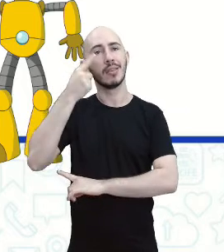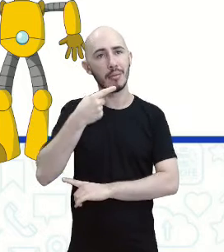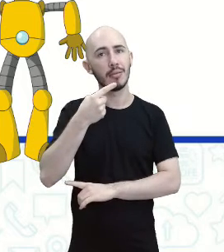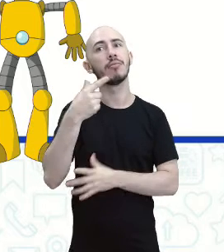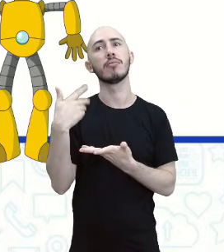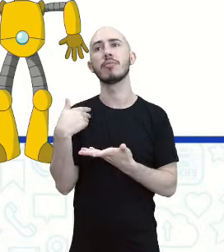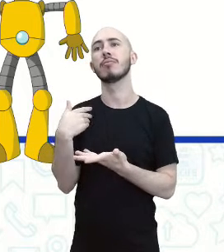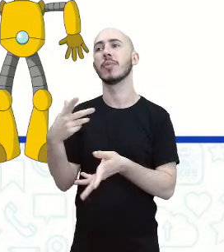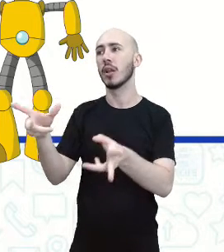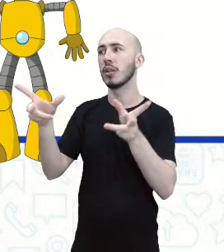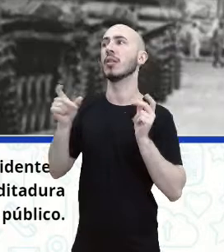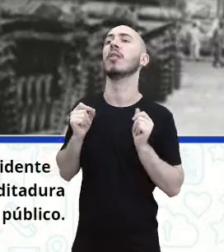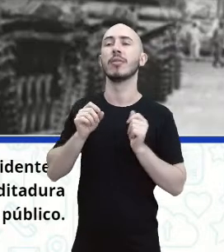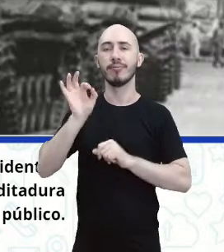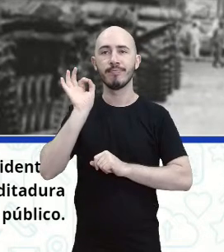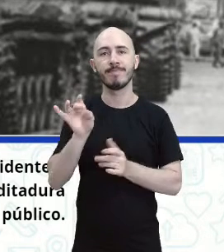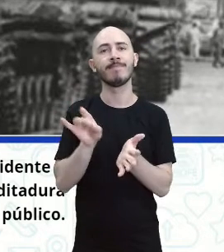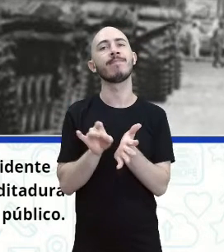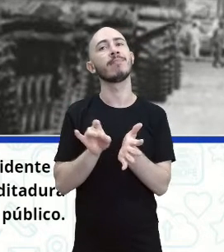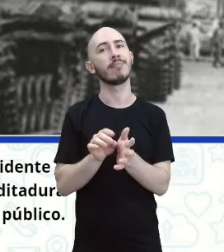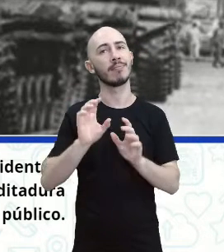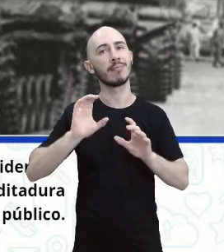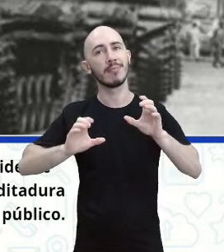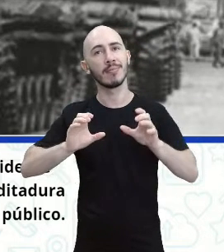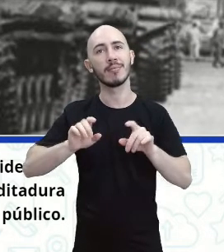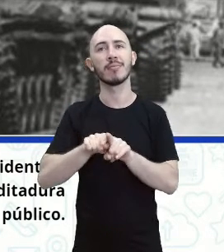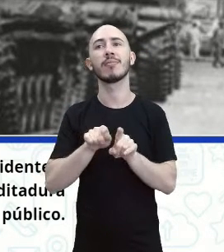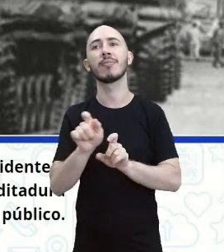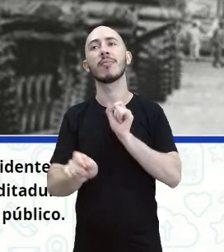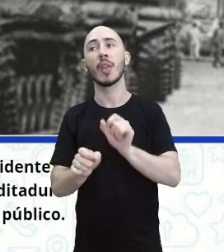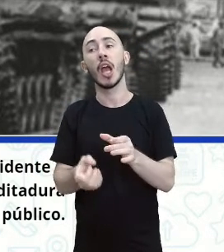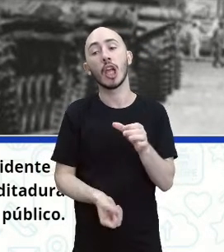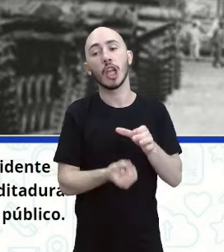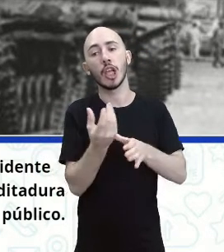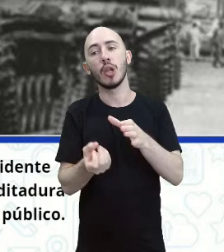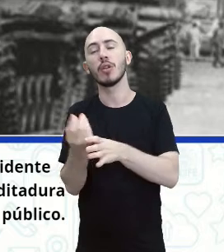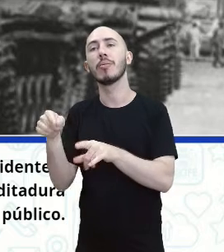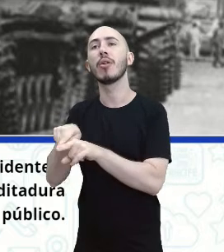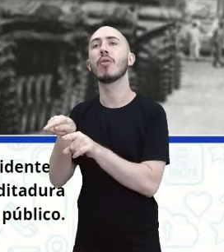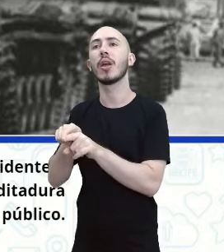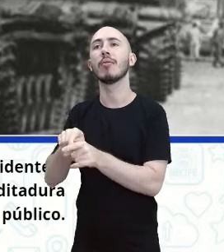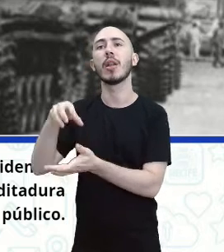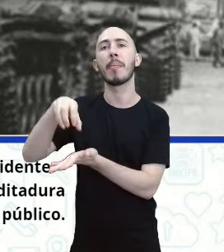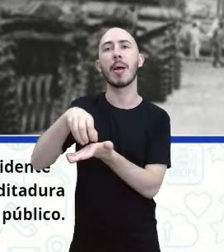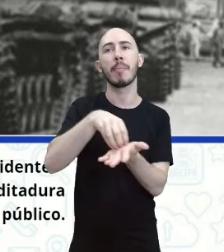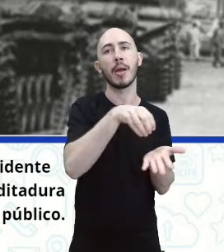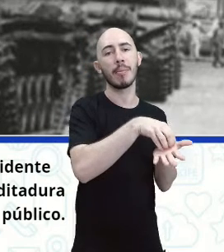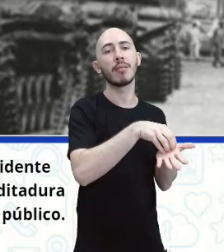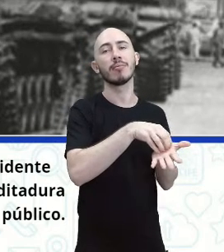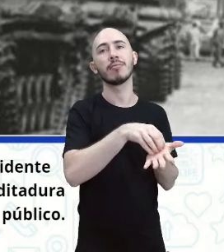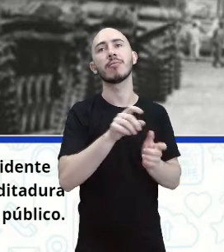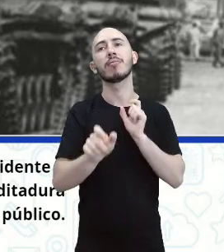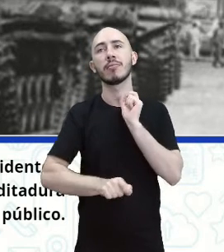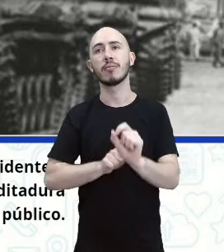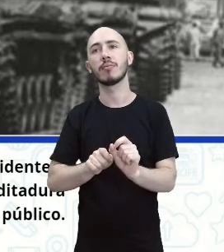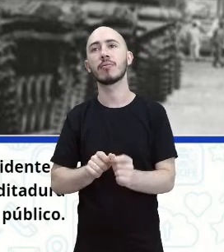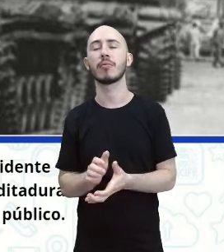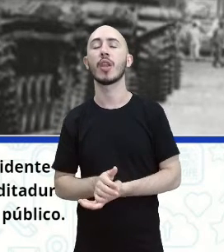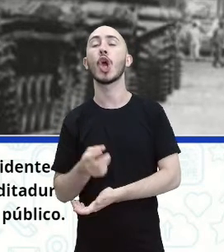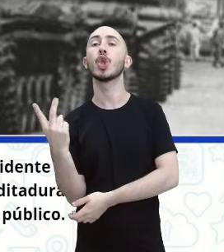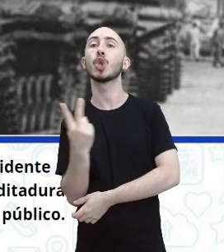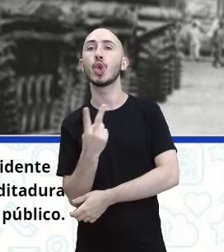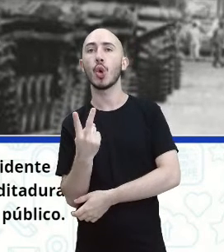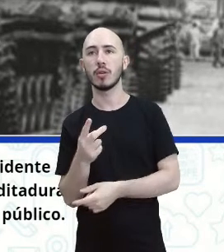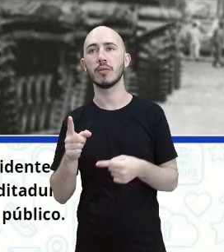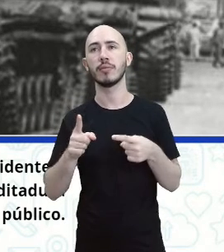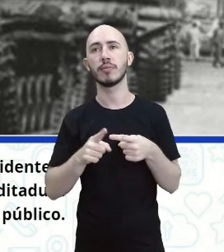É difícil, né? E a construção dos órgãos de repressão. Então, vou destacar aqui para vocês dois órgãos, né? O Departamento